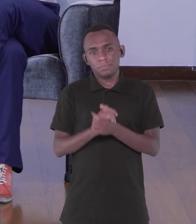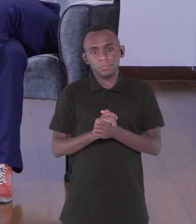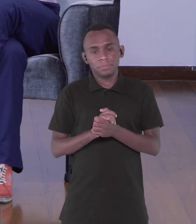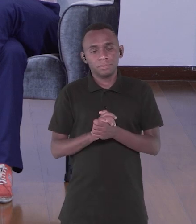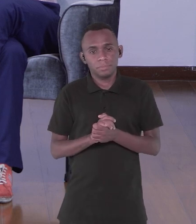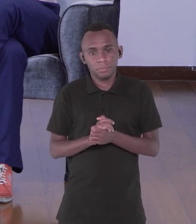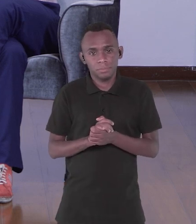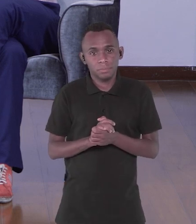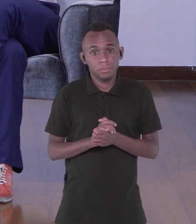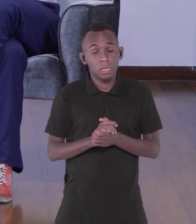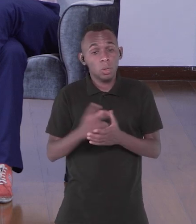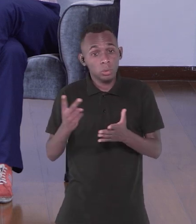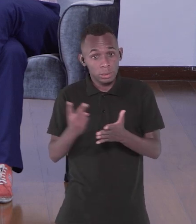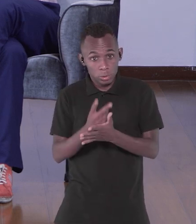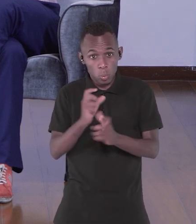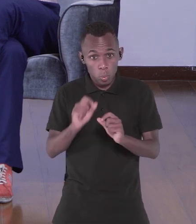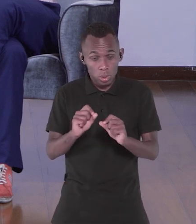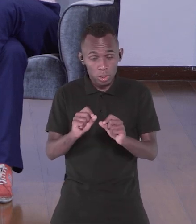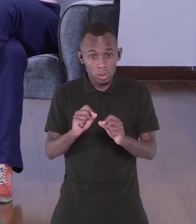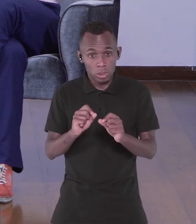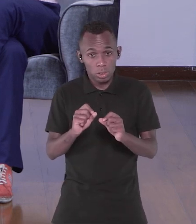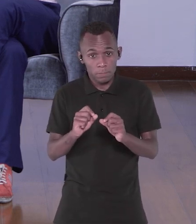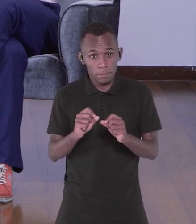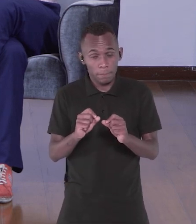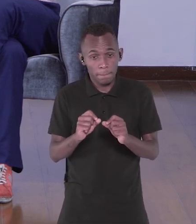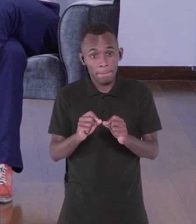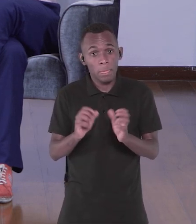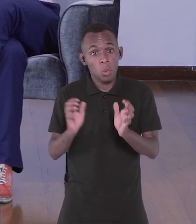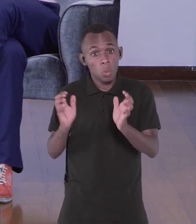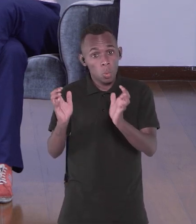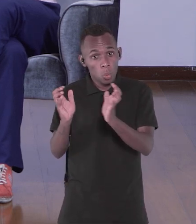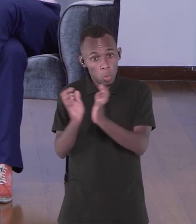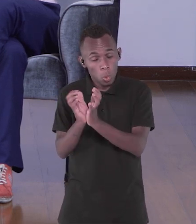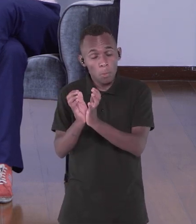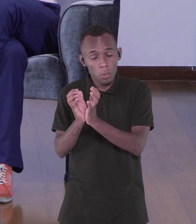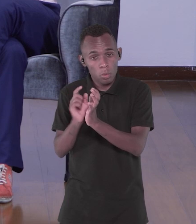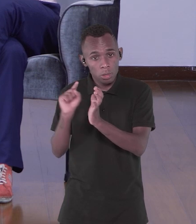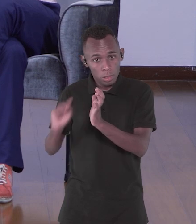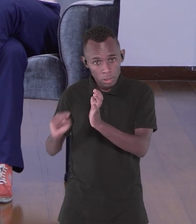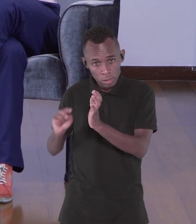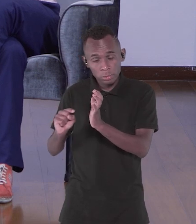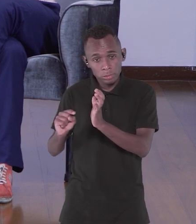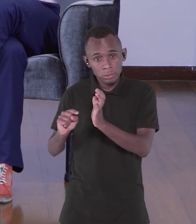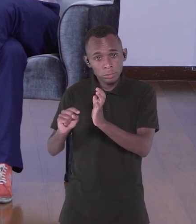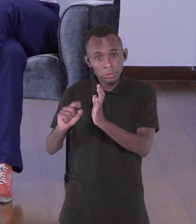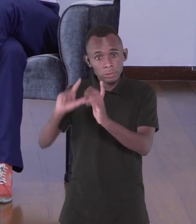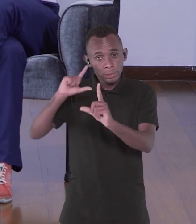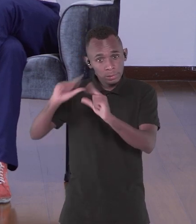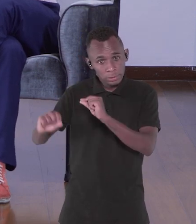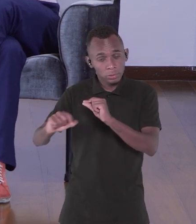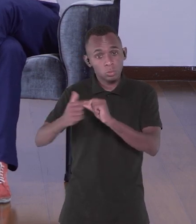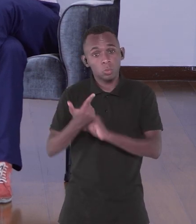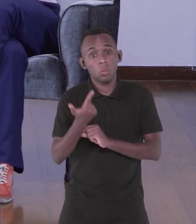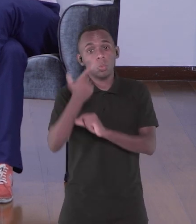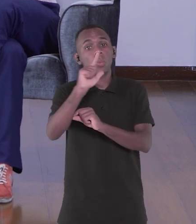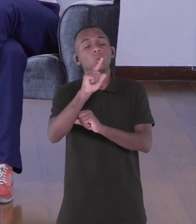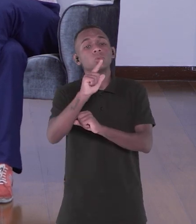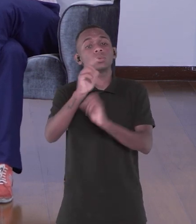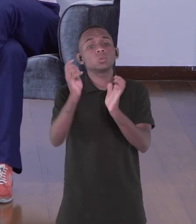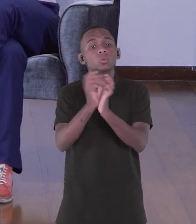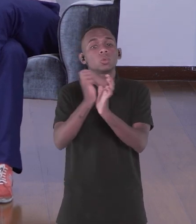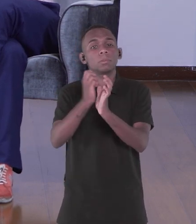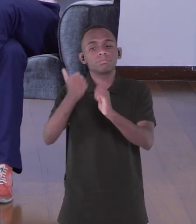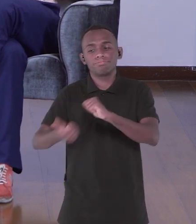foi o que aconteceu foi que um grupo no poder saiu, foi derrubado, e um outro grupo